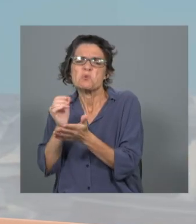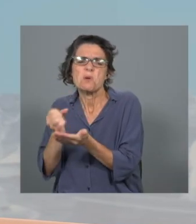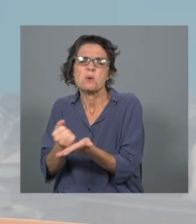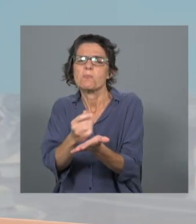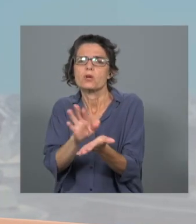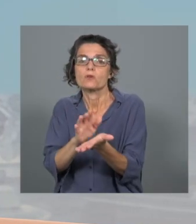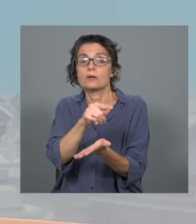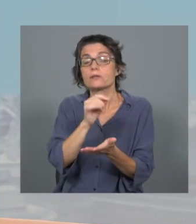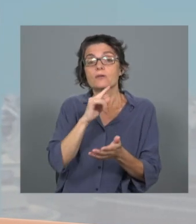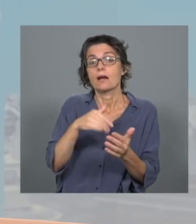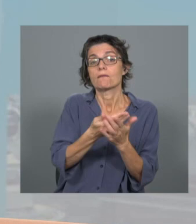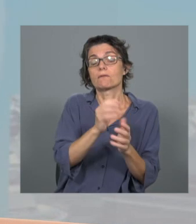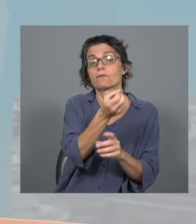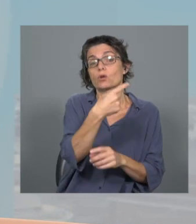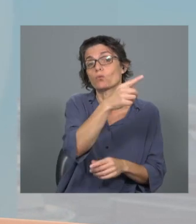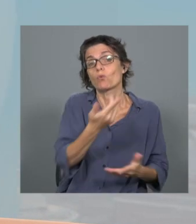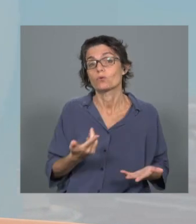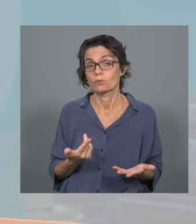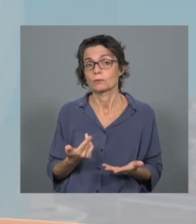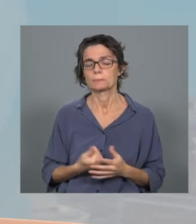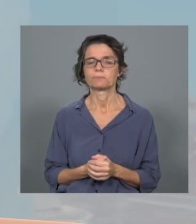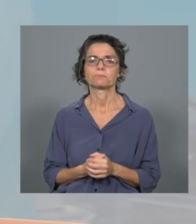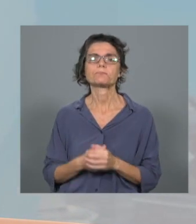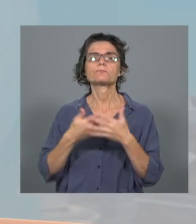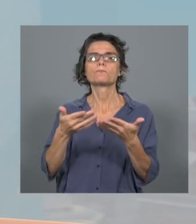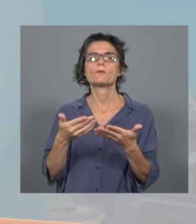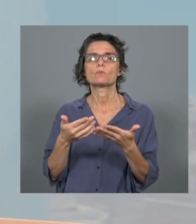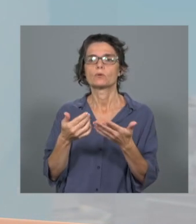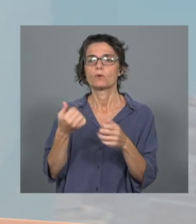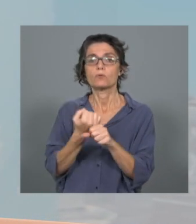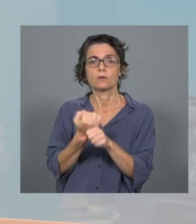autárquicas e o conhecimento dos candidatos, enfim, do trabalho que eles